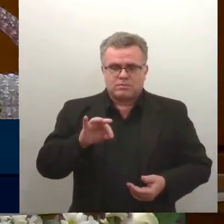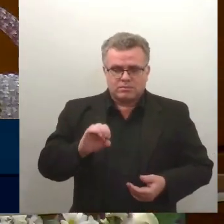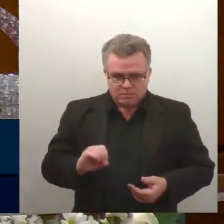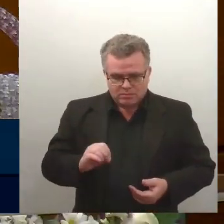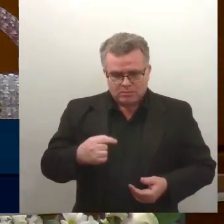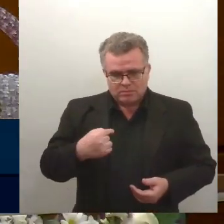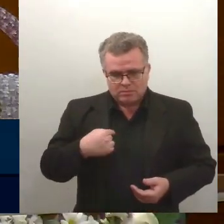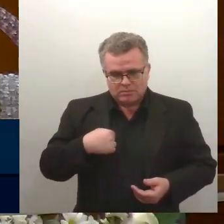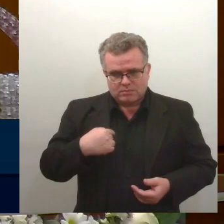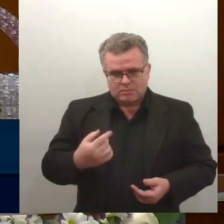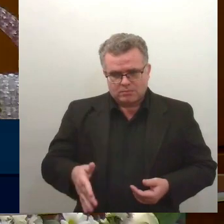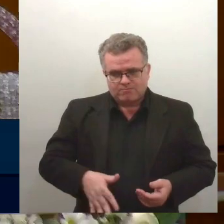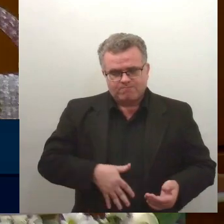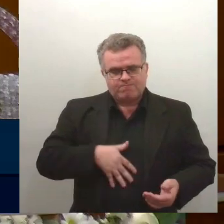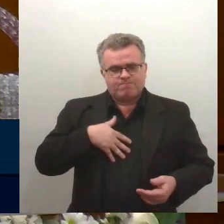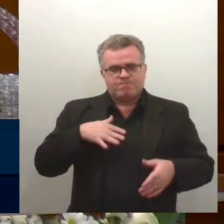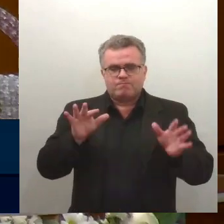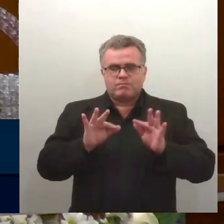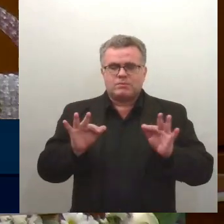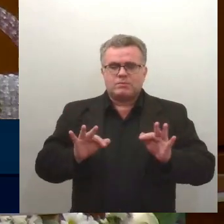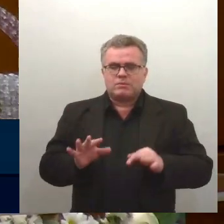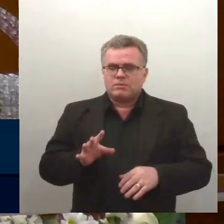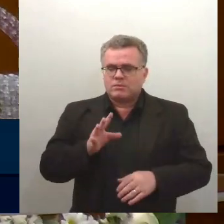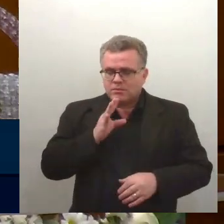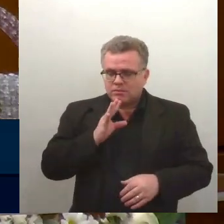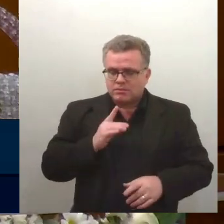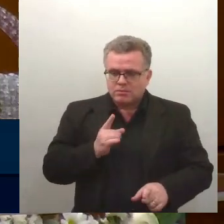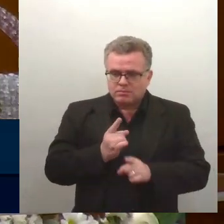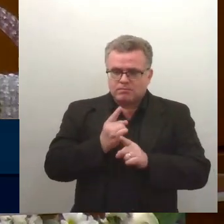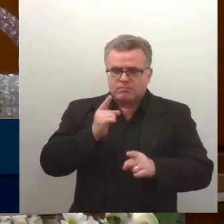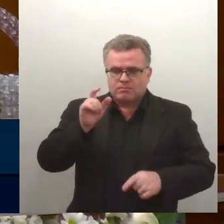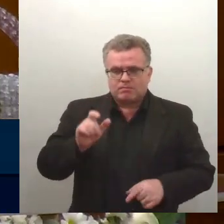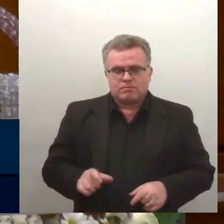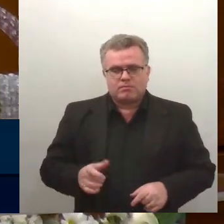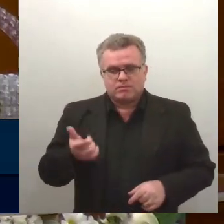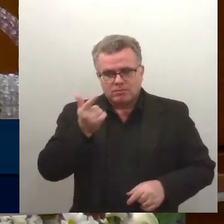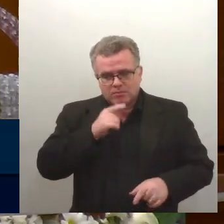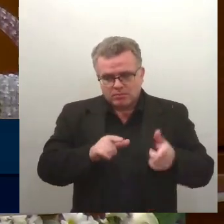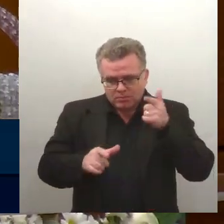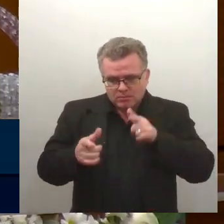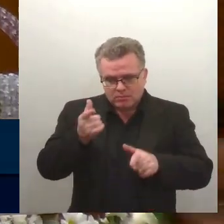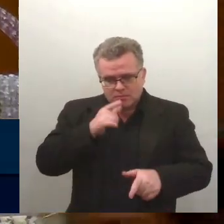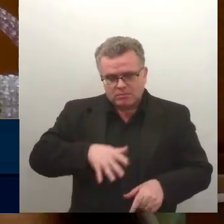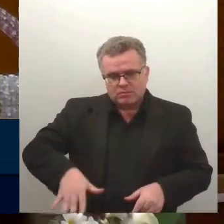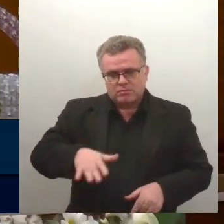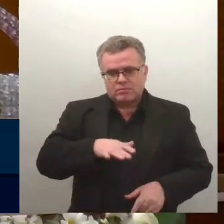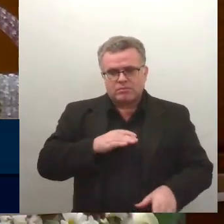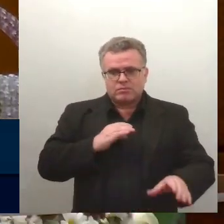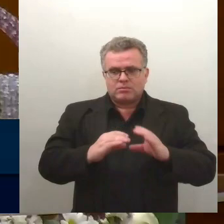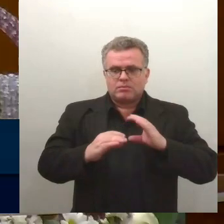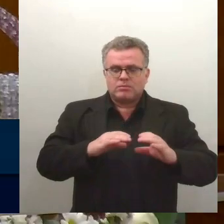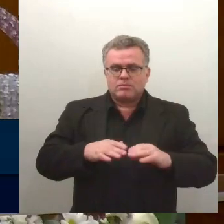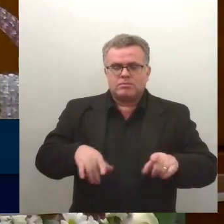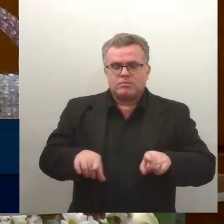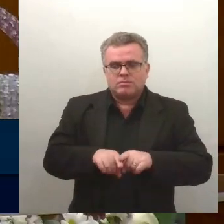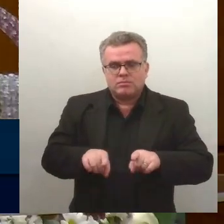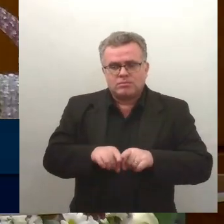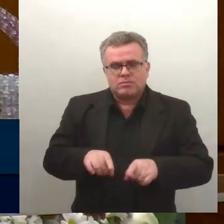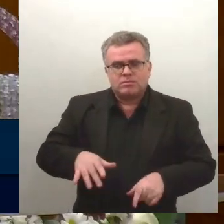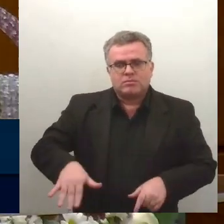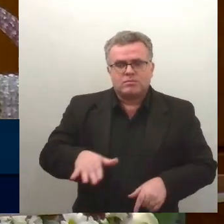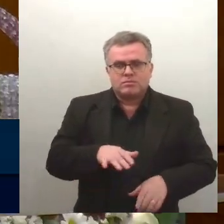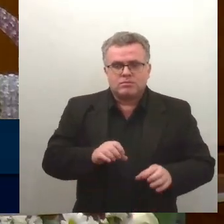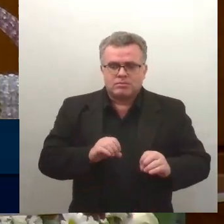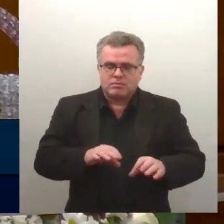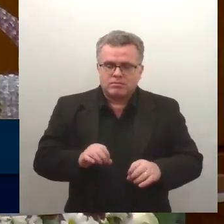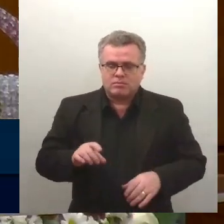para várias conquistas, não só na área de comunicação, até mesmo em relação à garantia dos direitos, né,